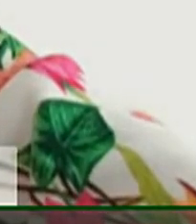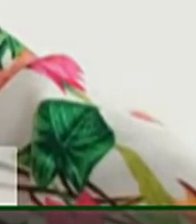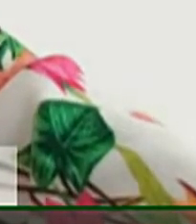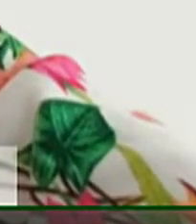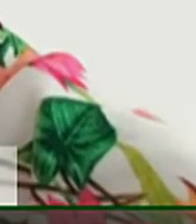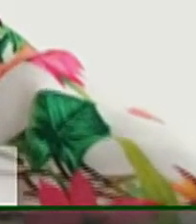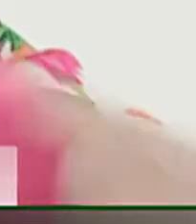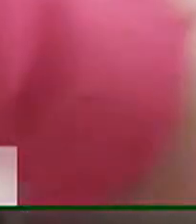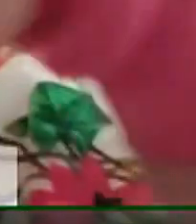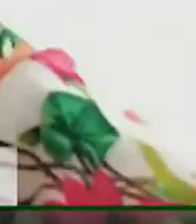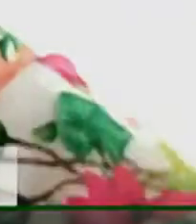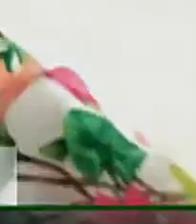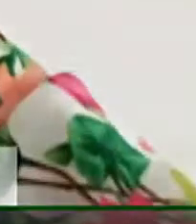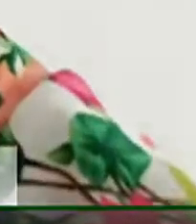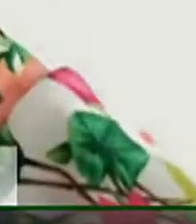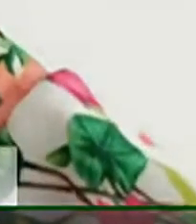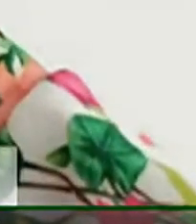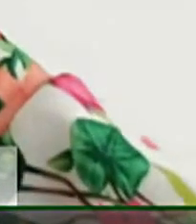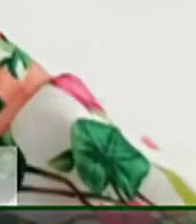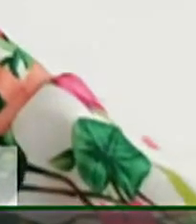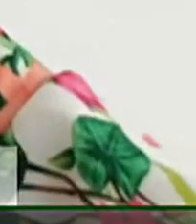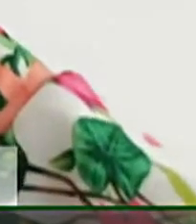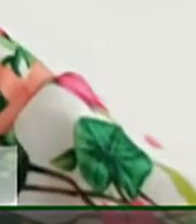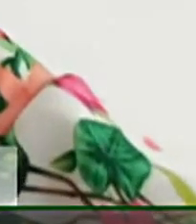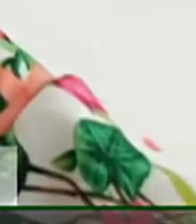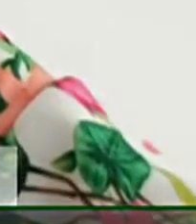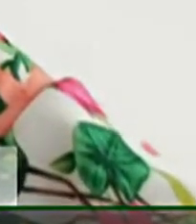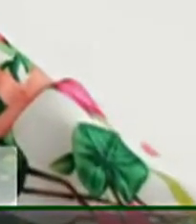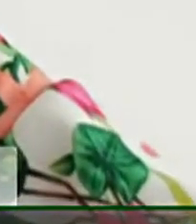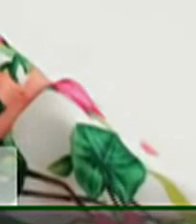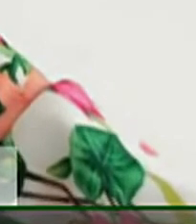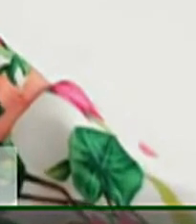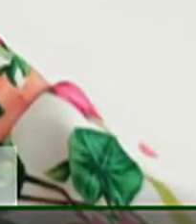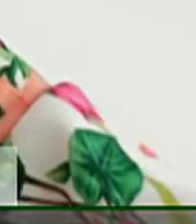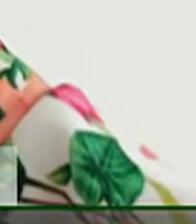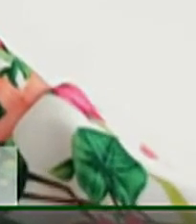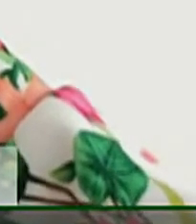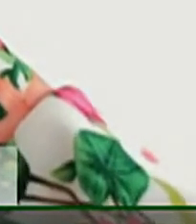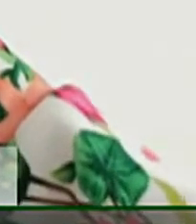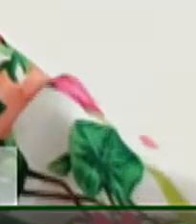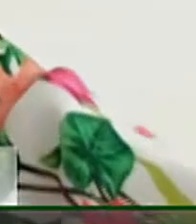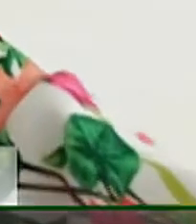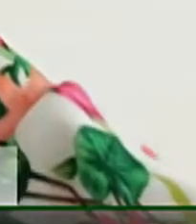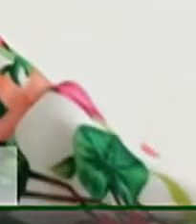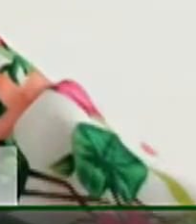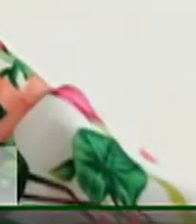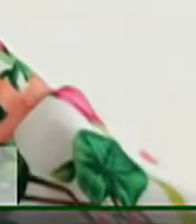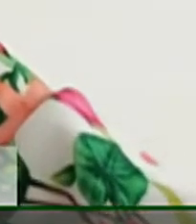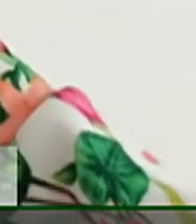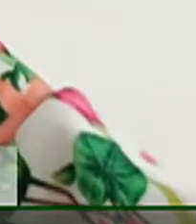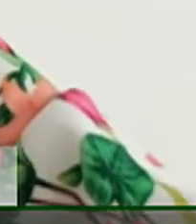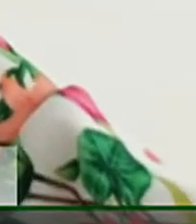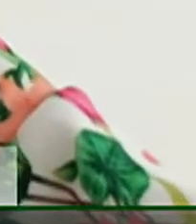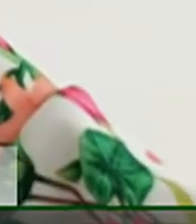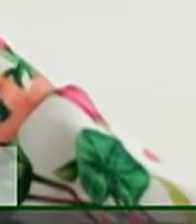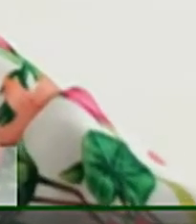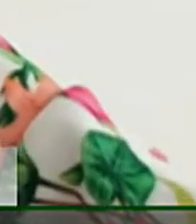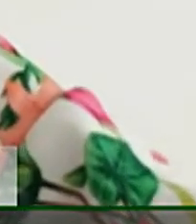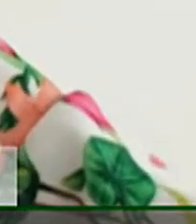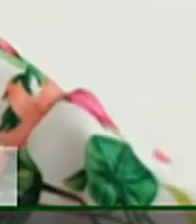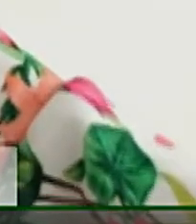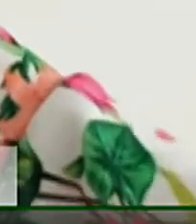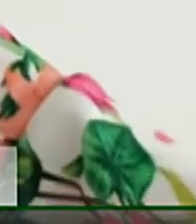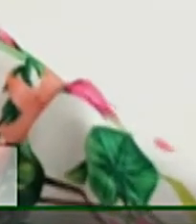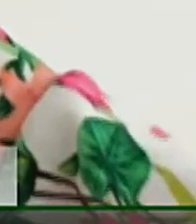muitas coisas. Se tudo demora tanto, demora muito para acontecer. Então, nós gostaríamos de também pensar nisso